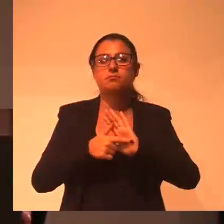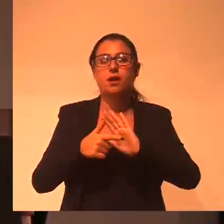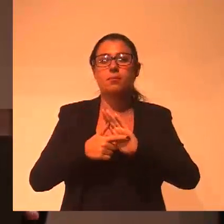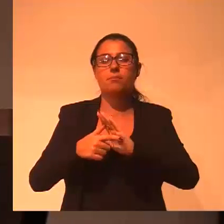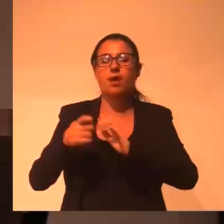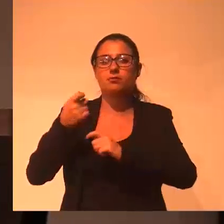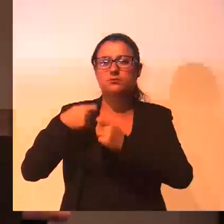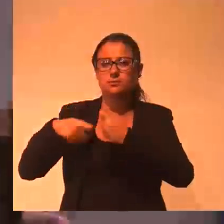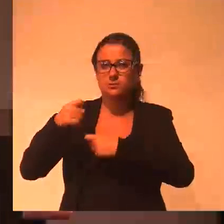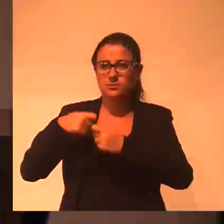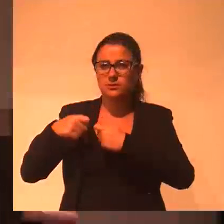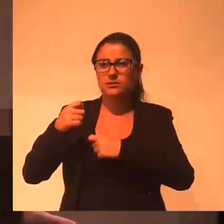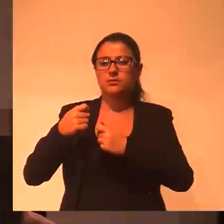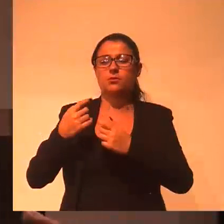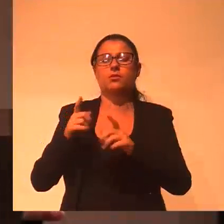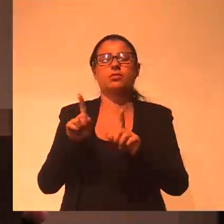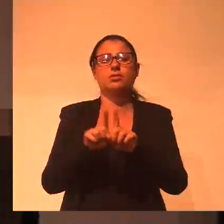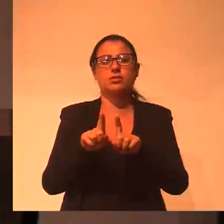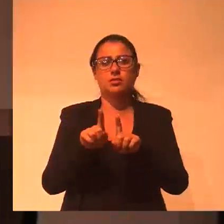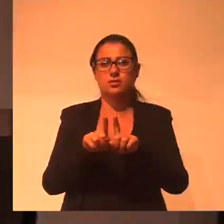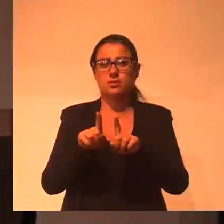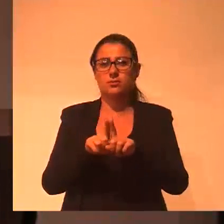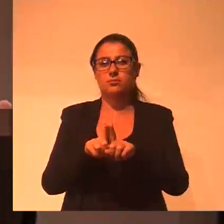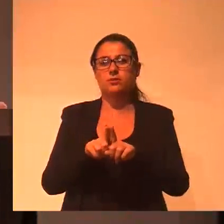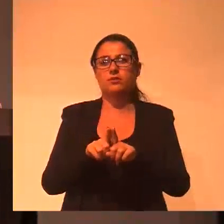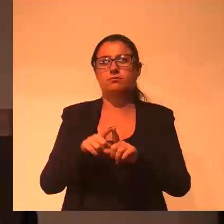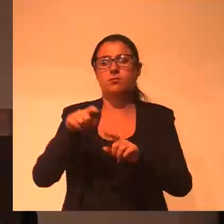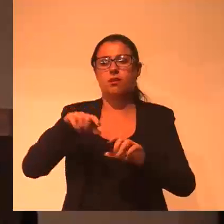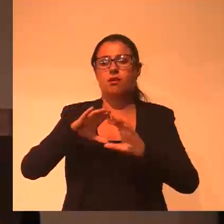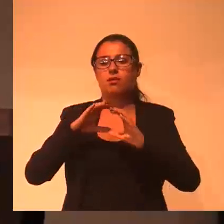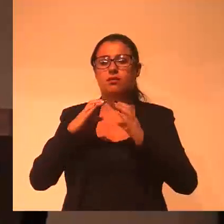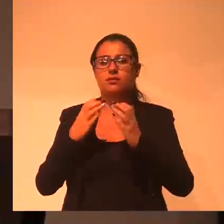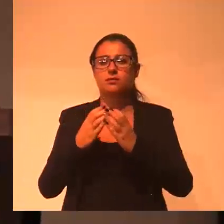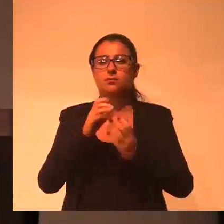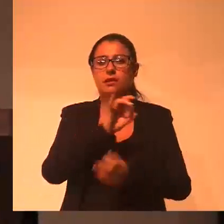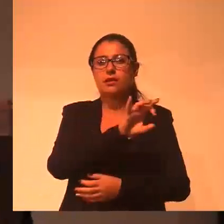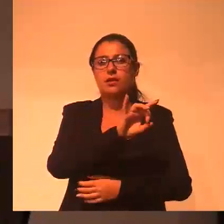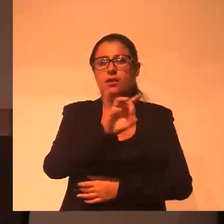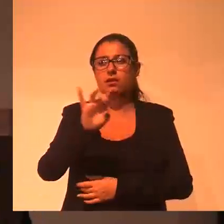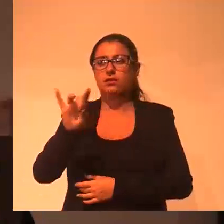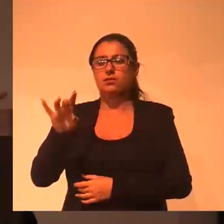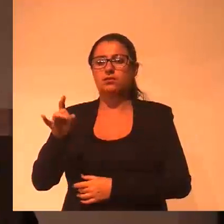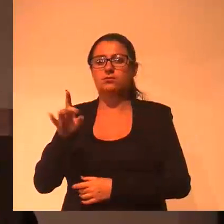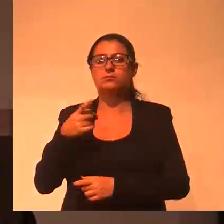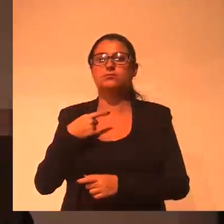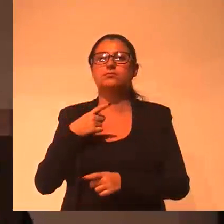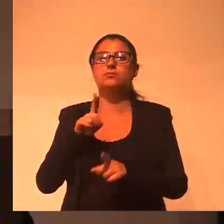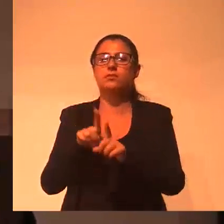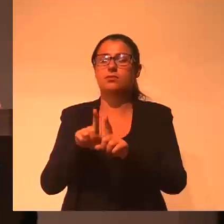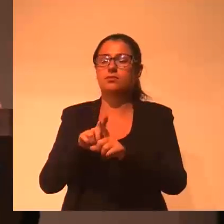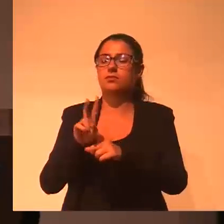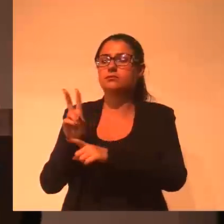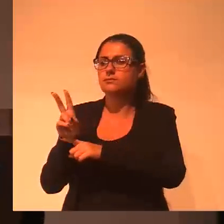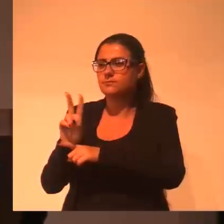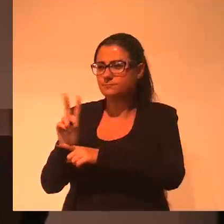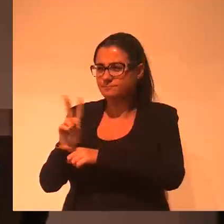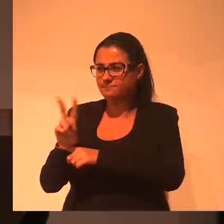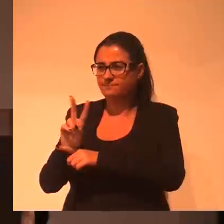Executivo. Assim como também é claro para essa casa que cada um de nós aqui tem o dever de fiscalizar. Então, a